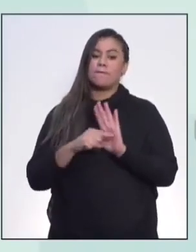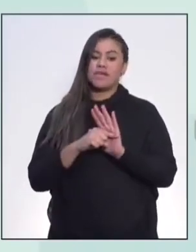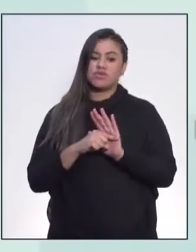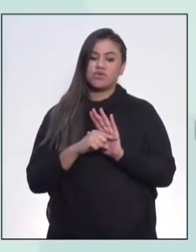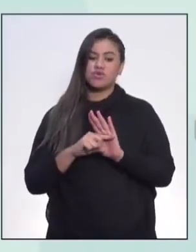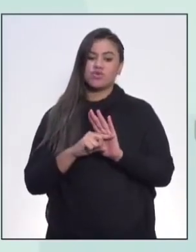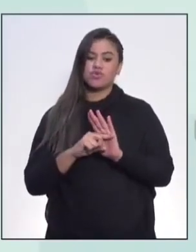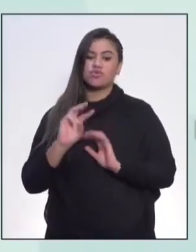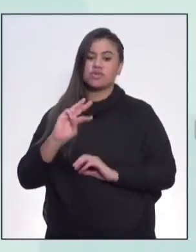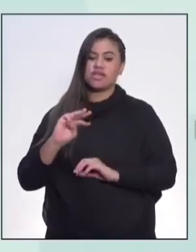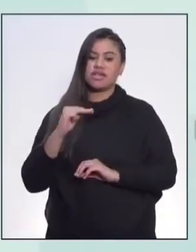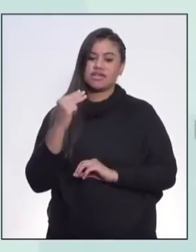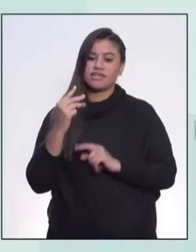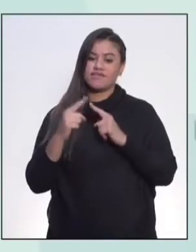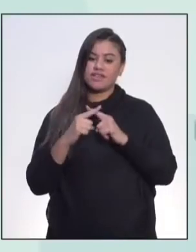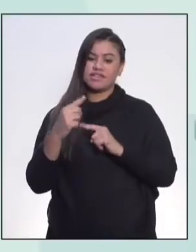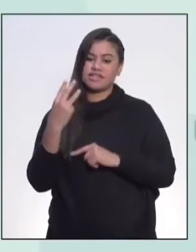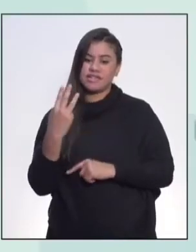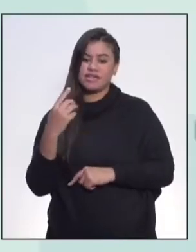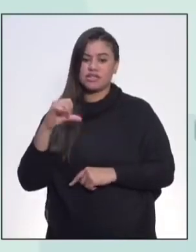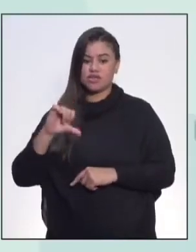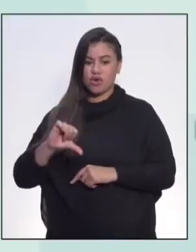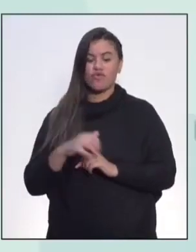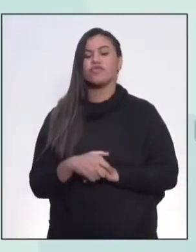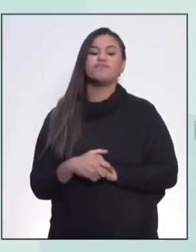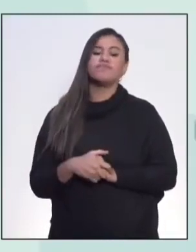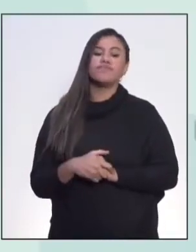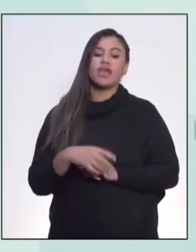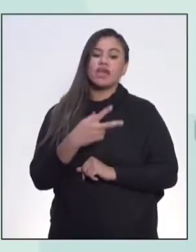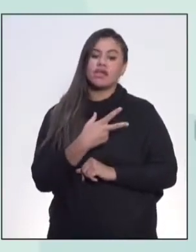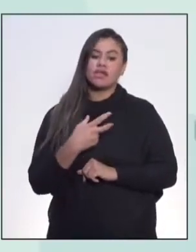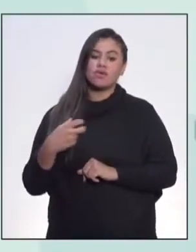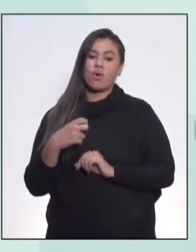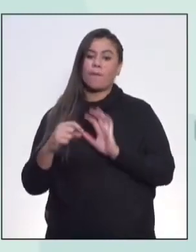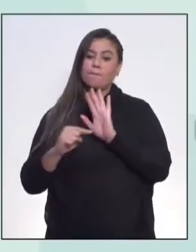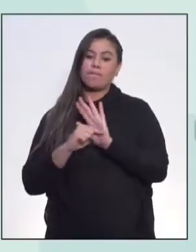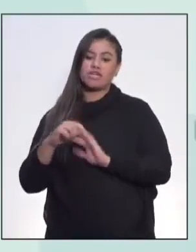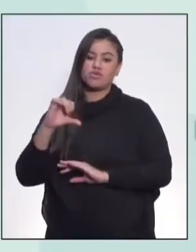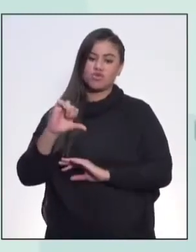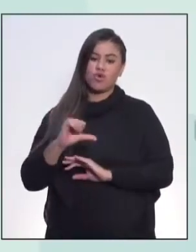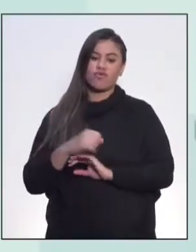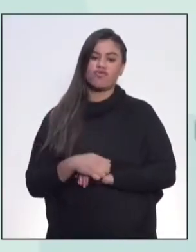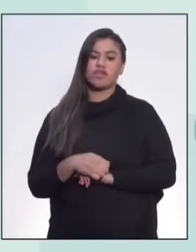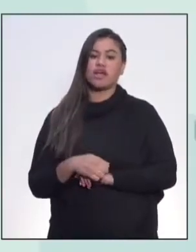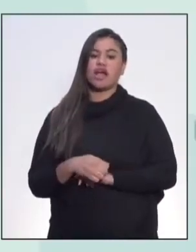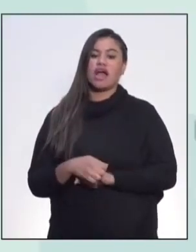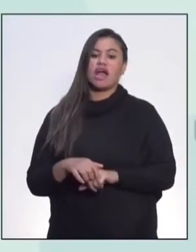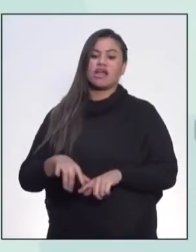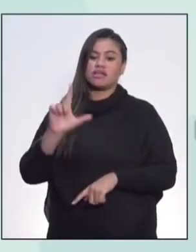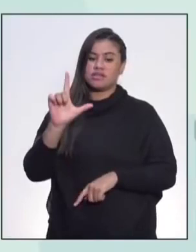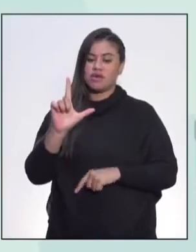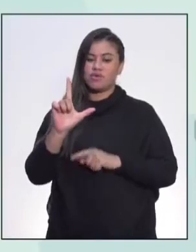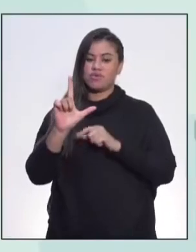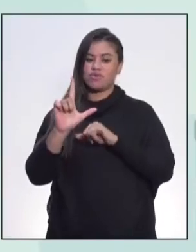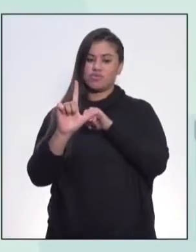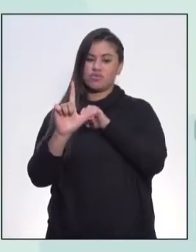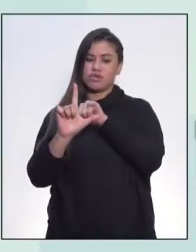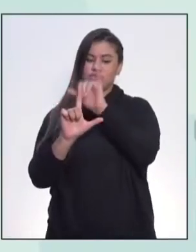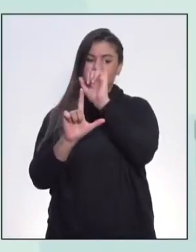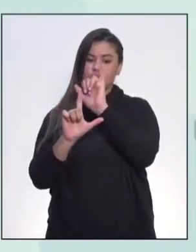quadrado, 3 vezes 3, 9. -1 vezes 9, -9. Então, vai cruzar o eixo Y no